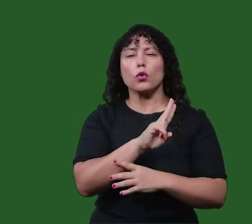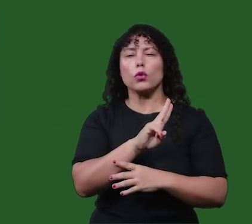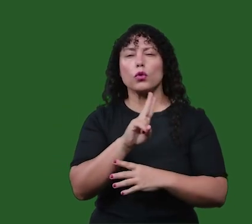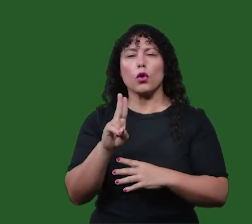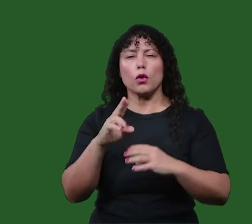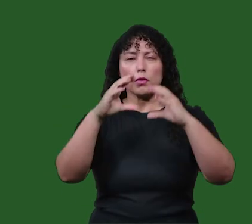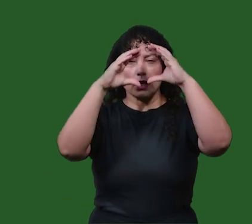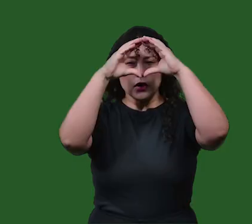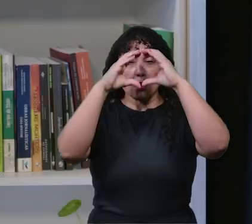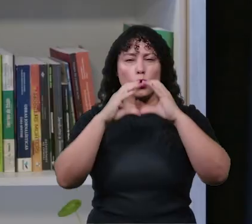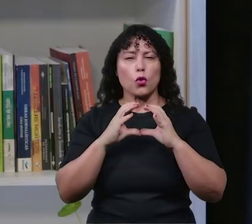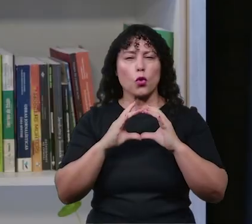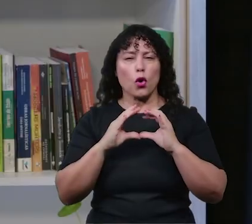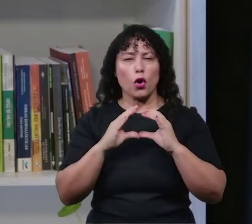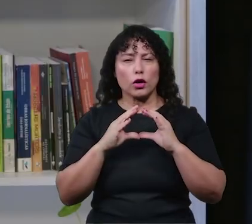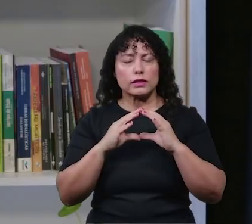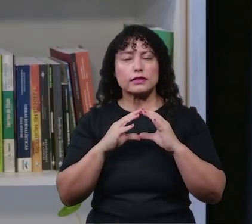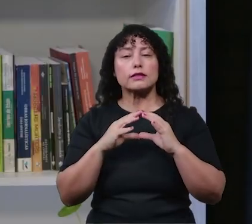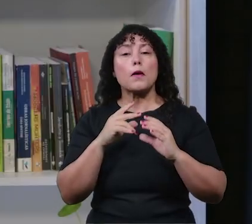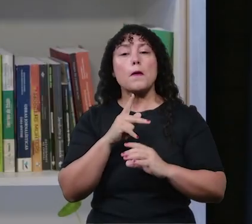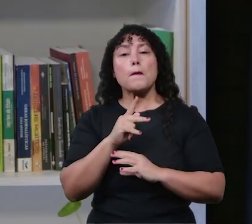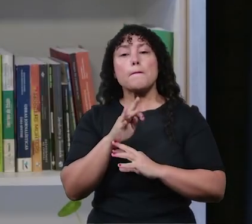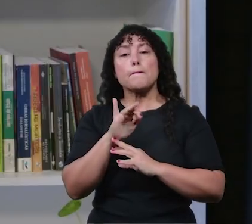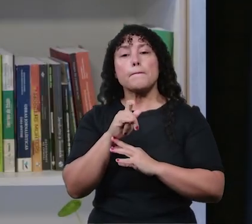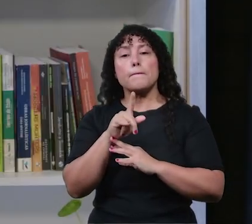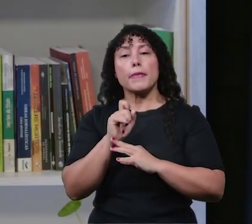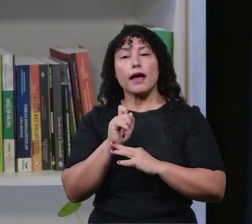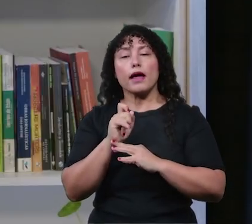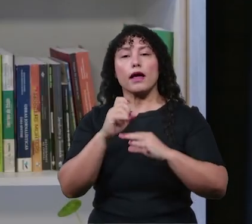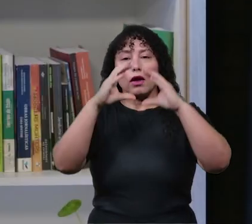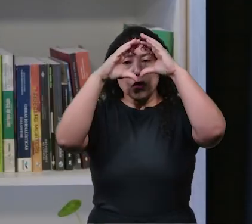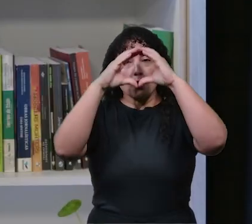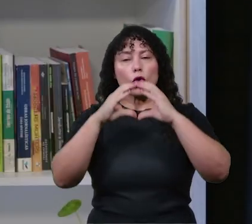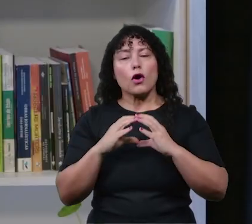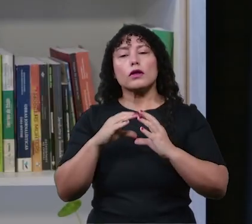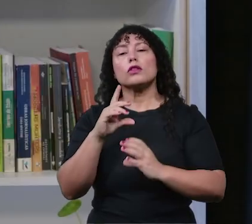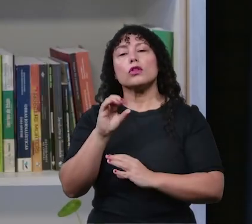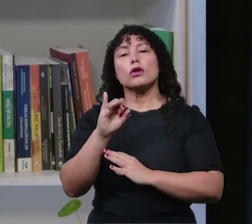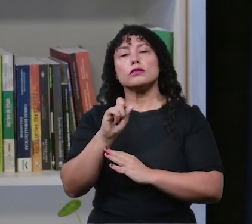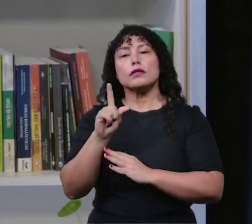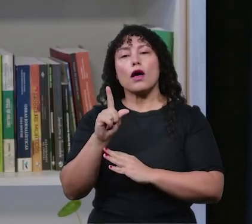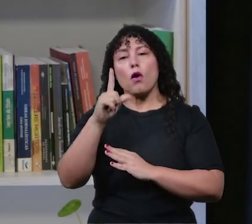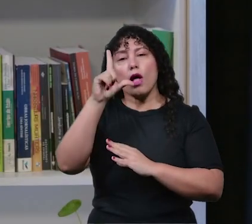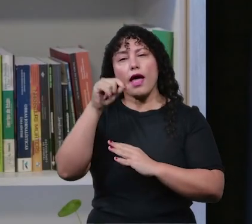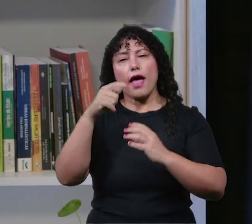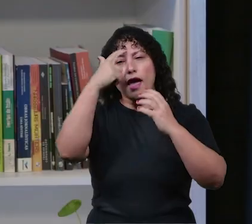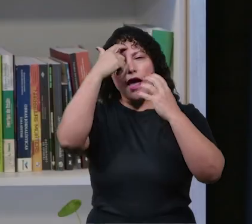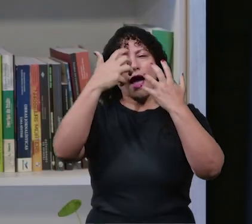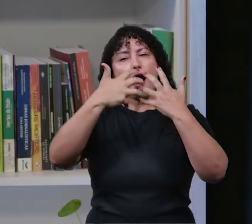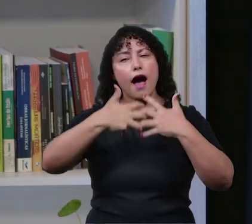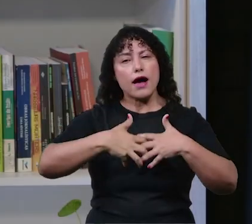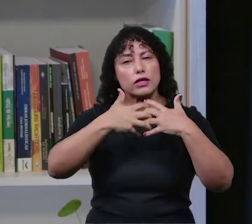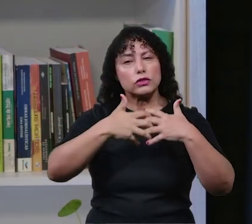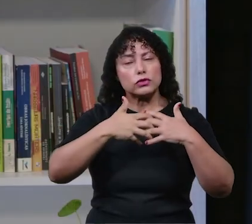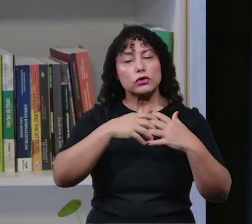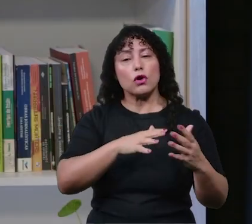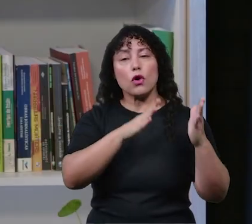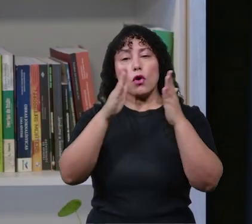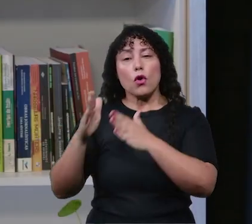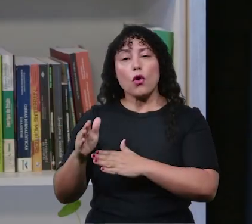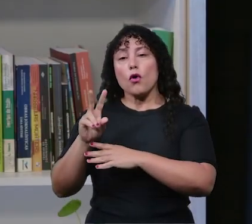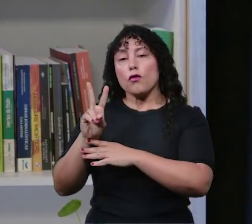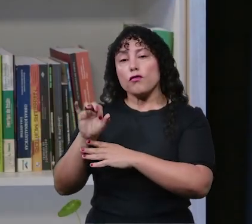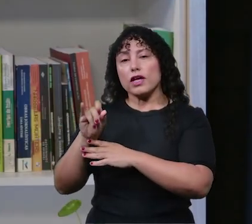poderíamos chamar de um córtex, ou pré-córtex, né? O córtex pré-frontal racional. Enquanto que